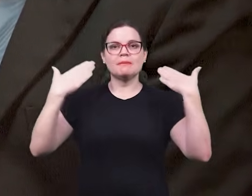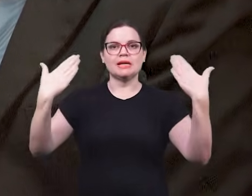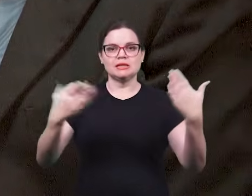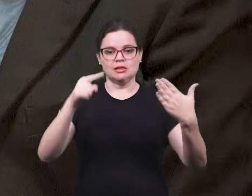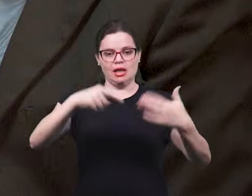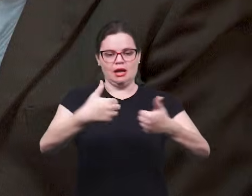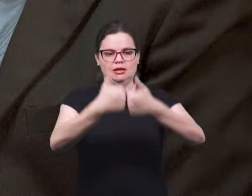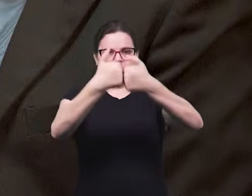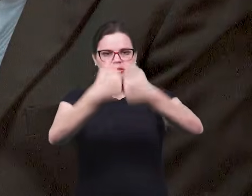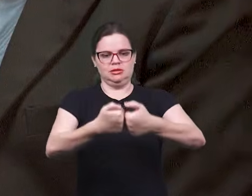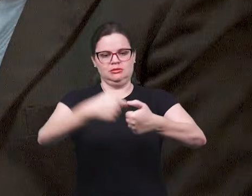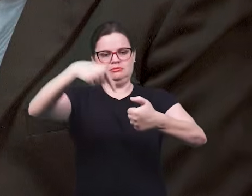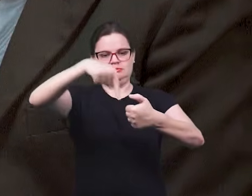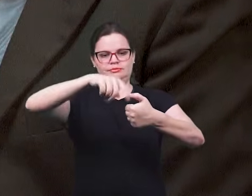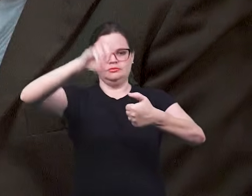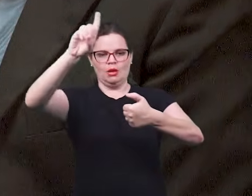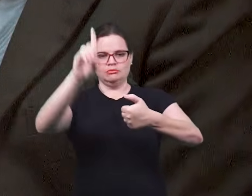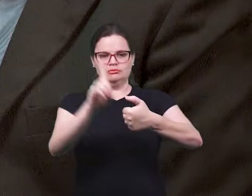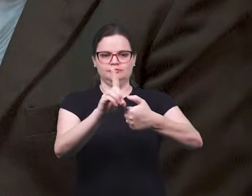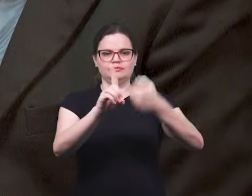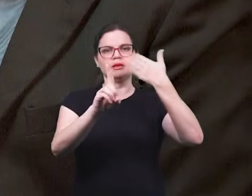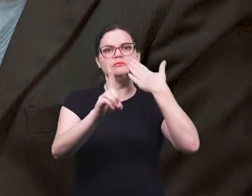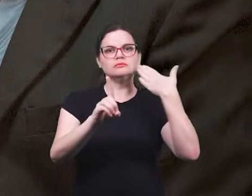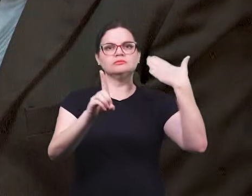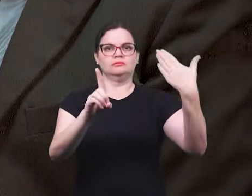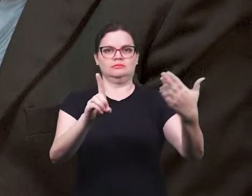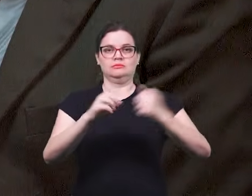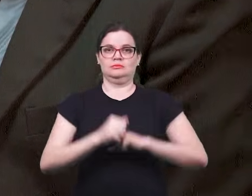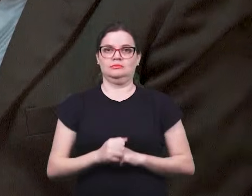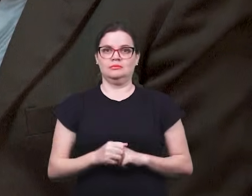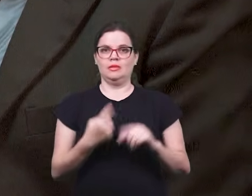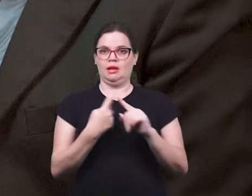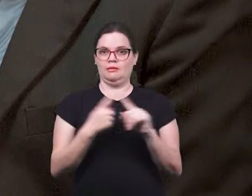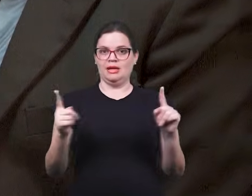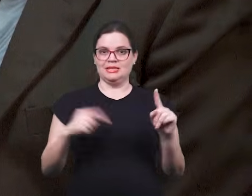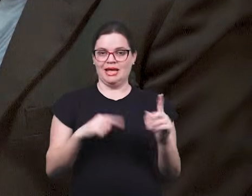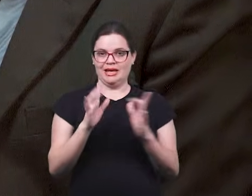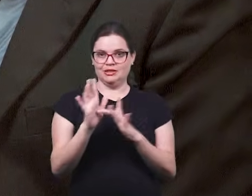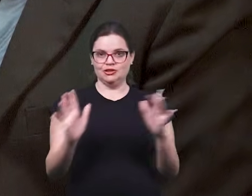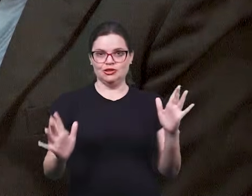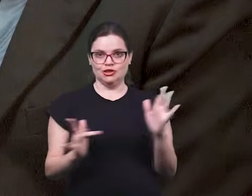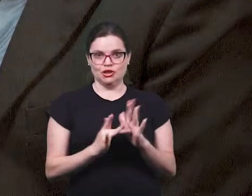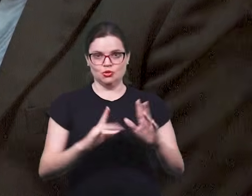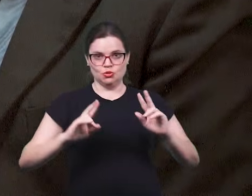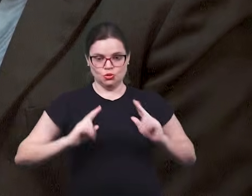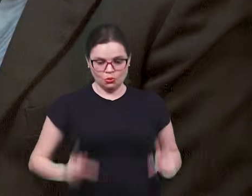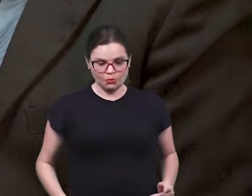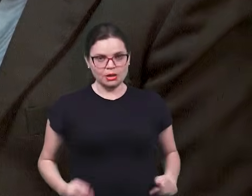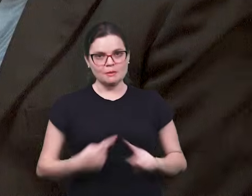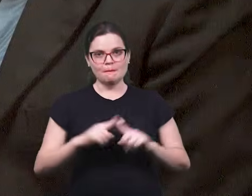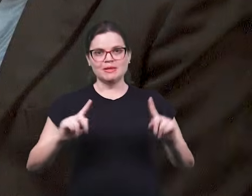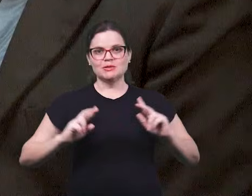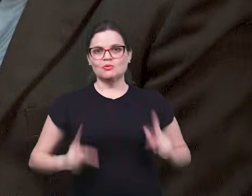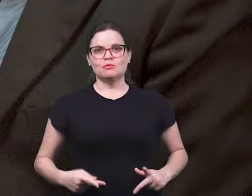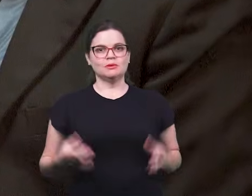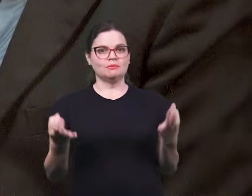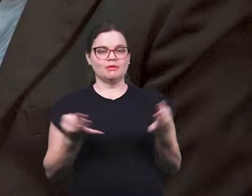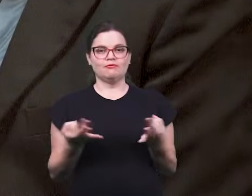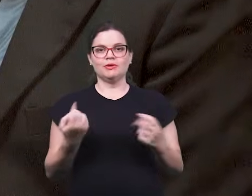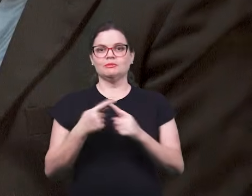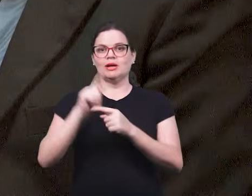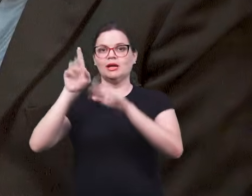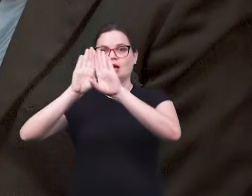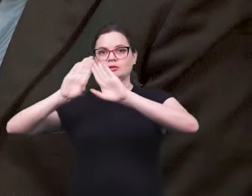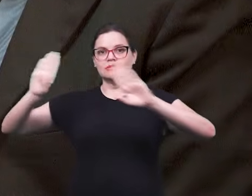humana, Jesus homem, mas Jesus Deus, o homem perfeito, o Deus eterno que se fez homem